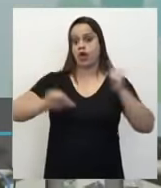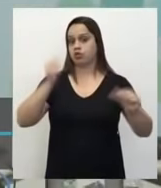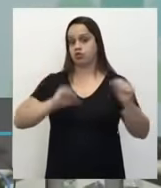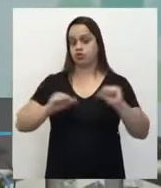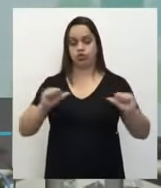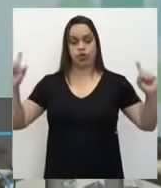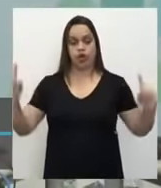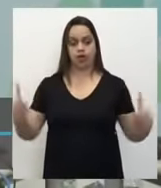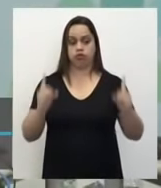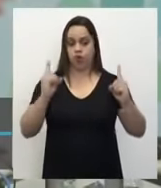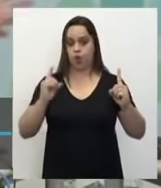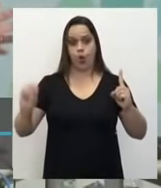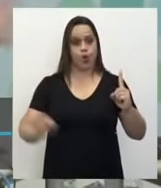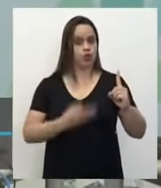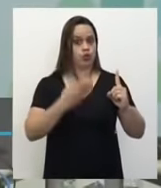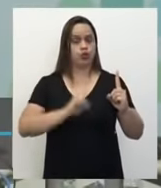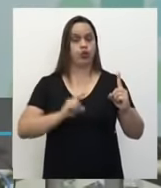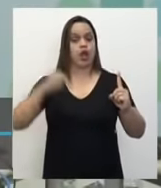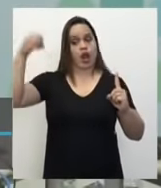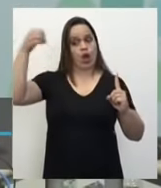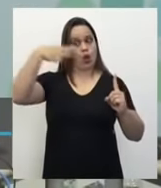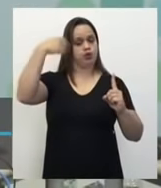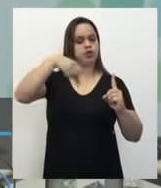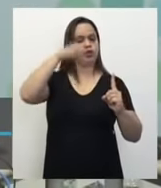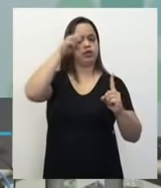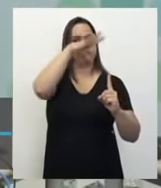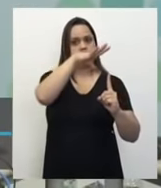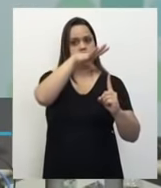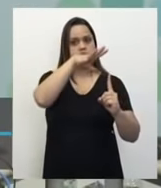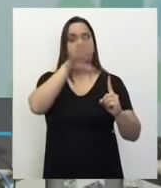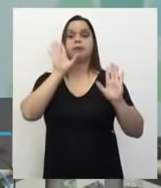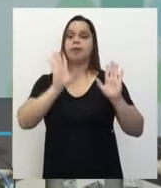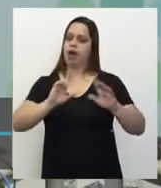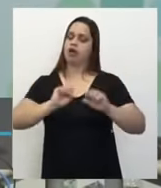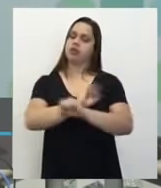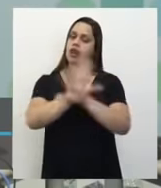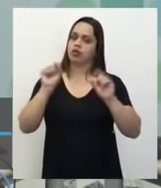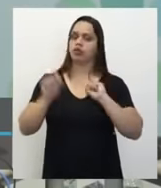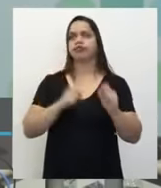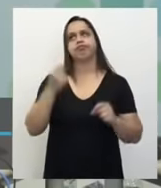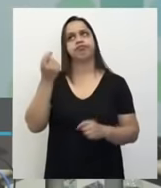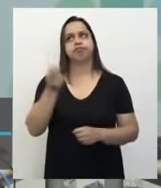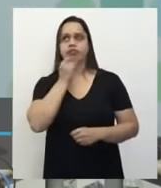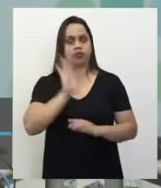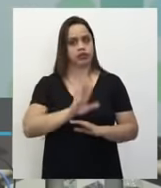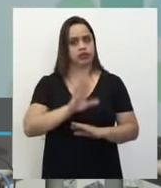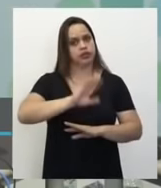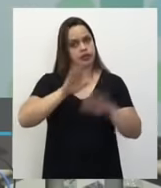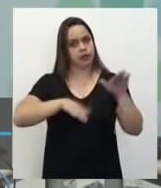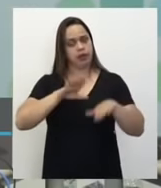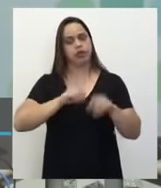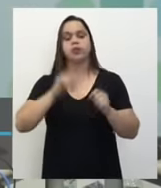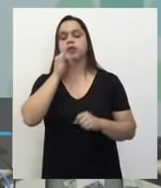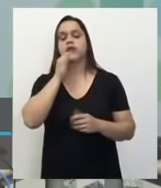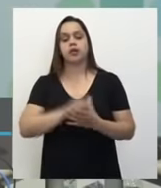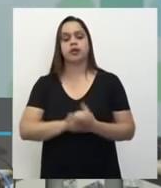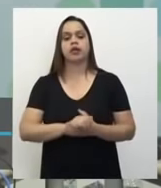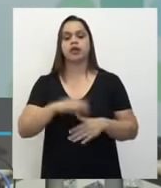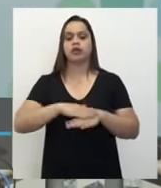luz, né, tem que estar sempre incidindo neles. Claro, salvo raras exceções. Vamos supor, por exemplo, que estão